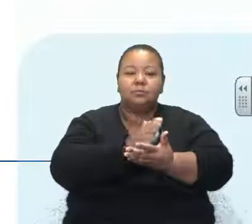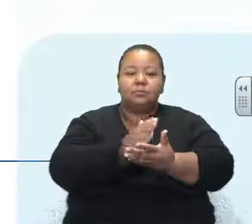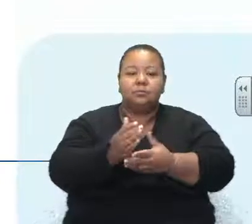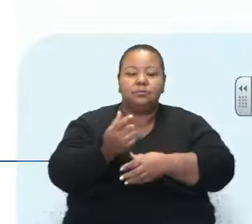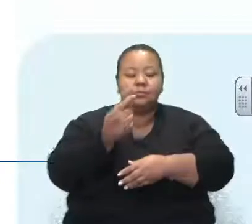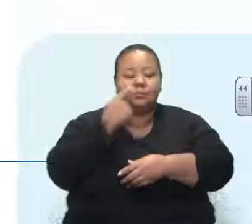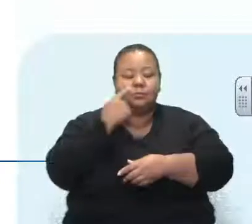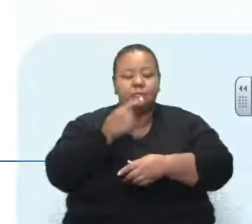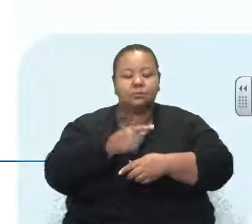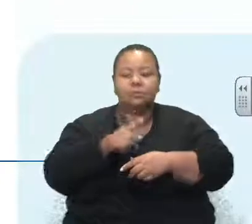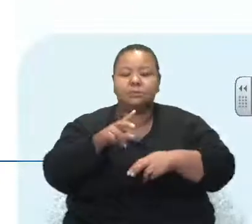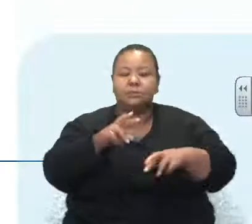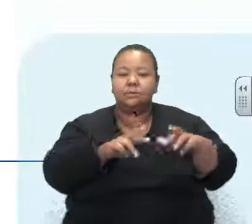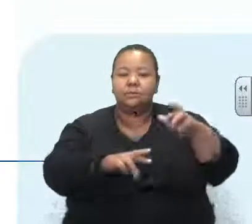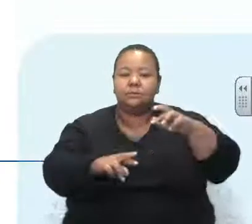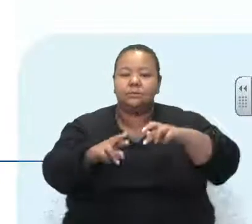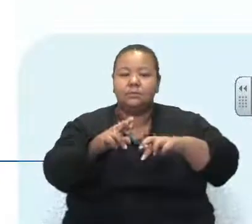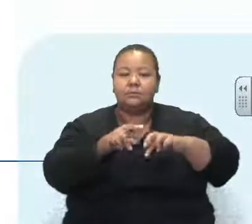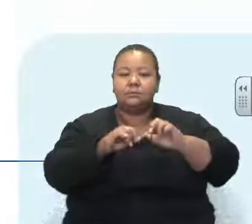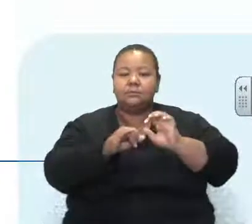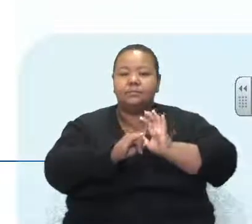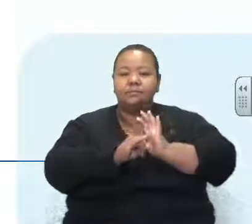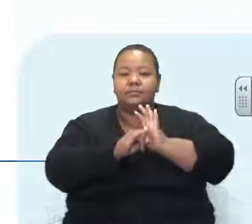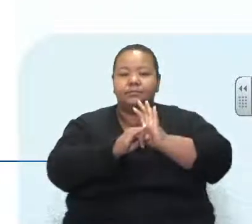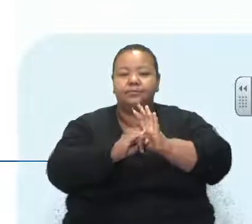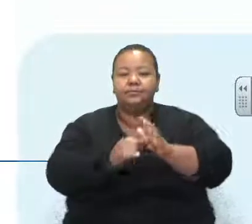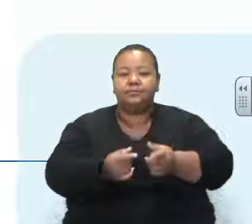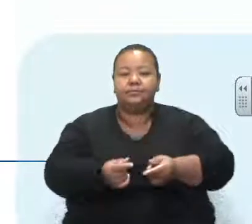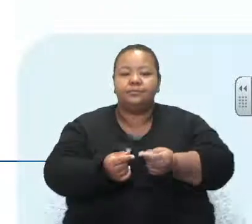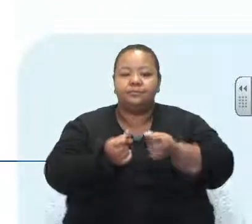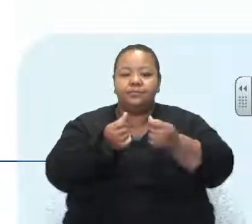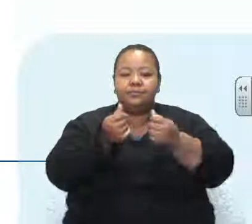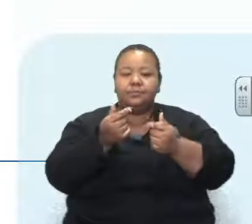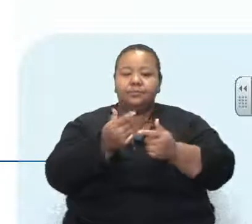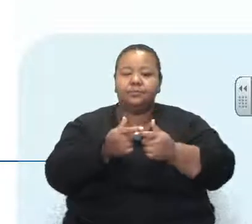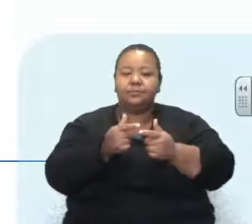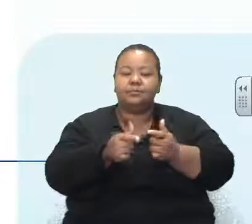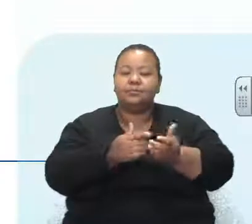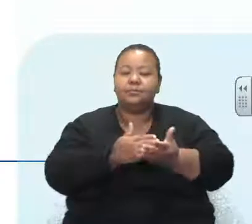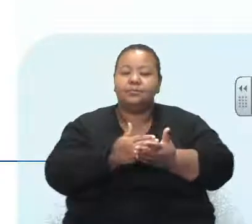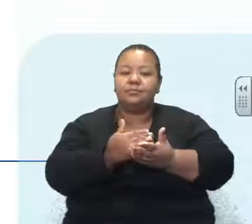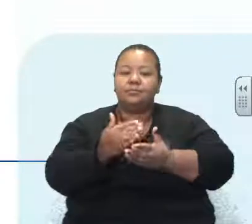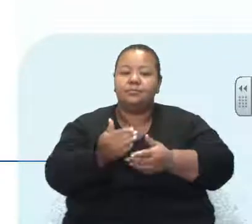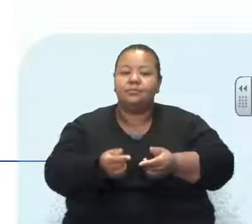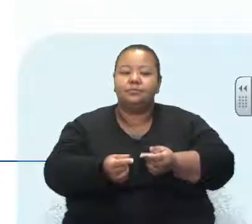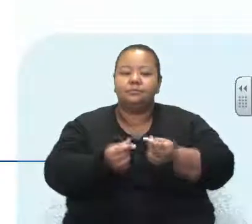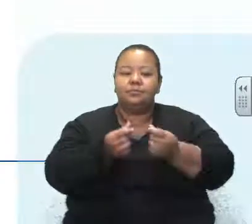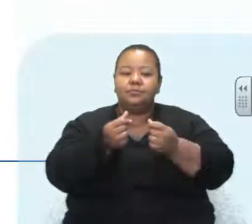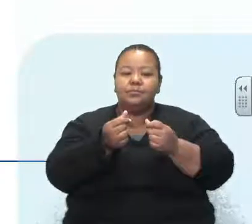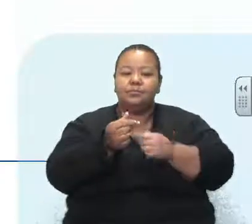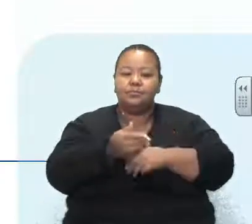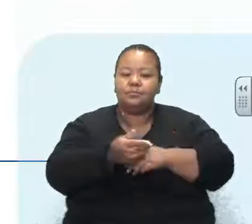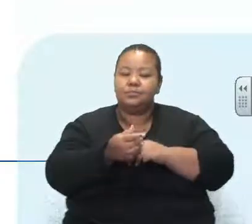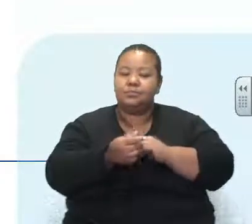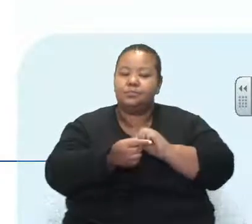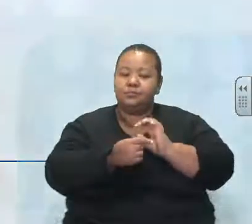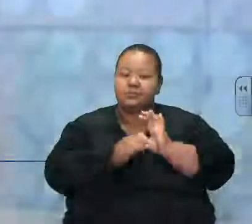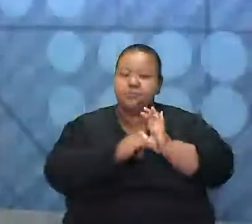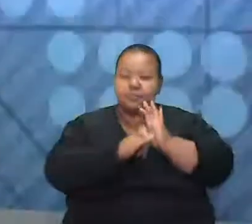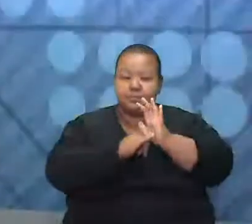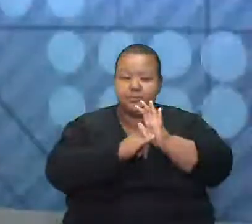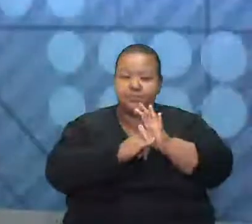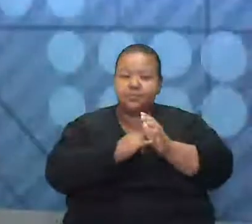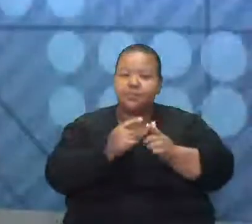da análise dos meus indicadores financeiros. Por que eu vou começar com os meus indicadores financeiros? Porque os